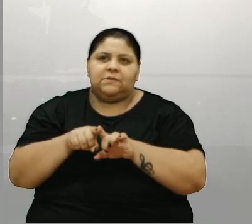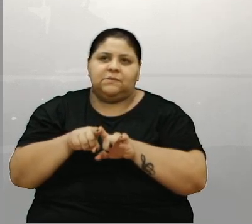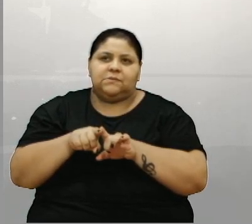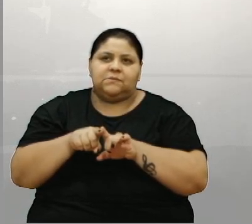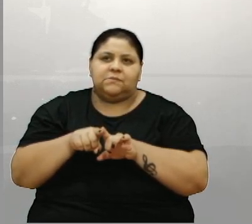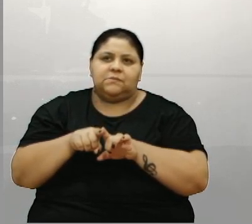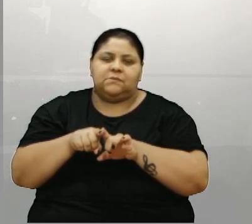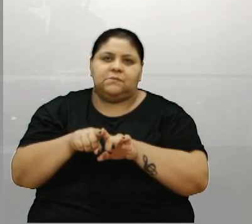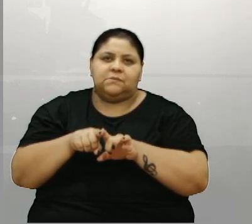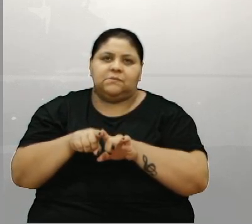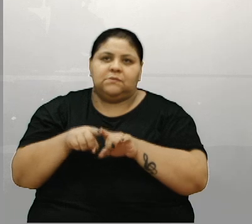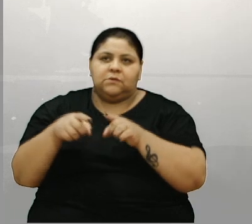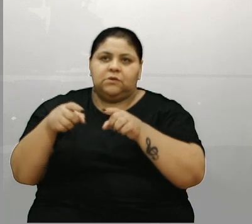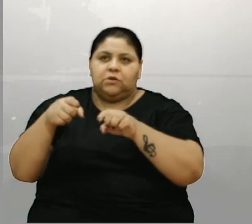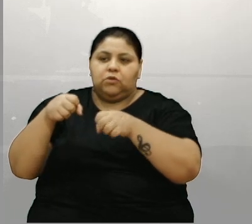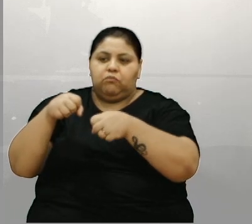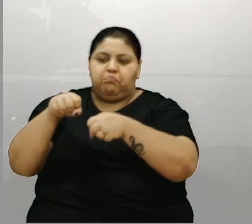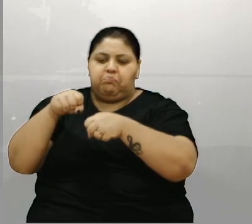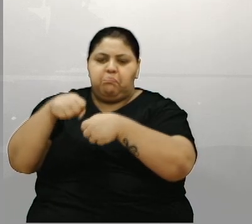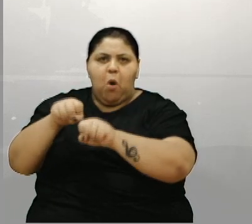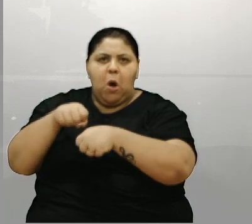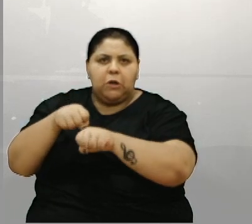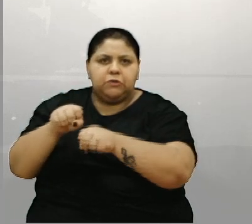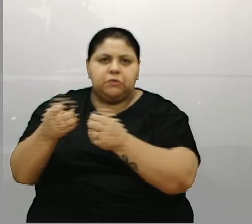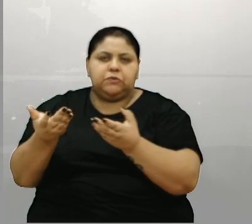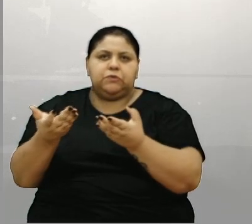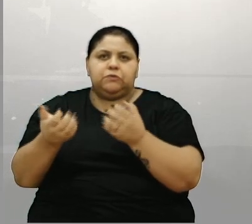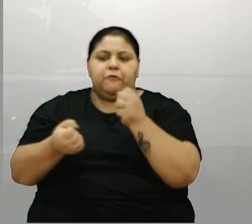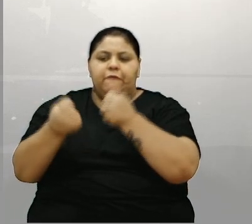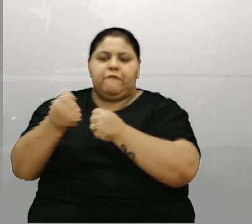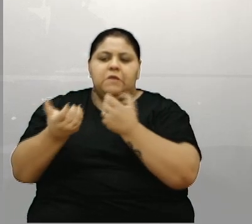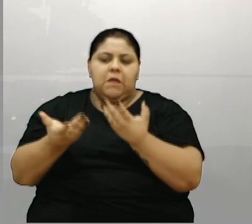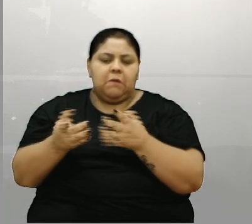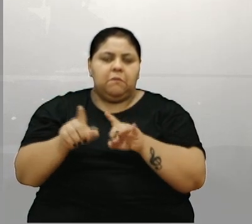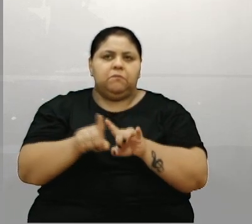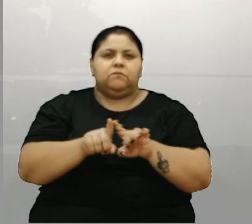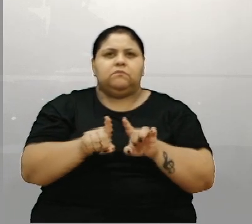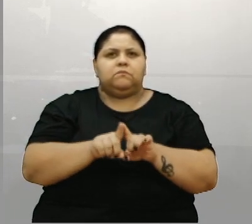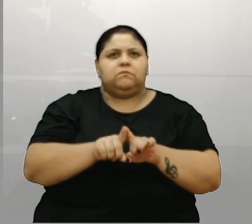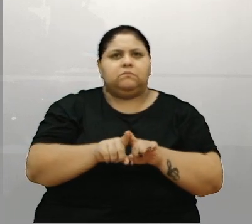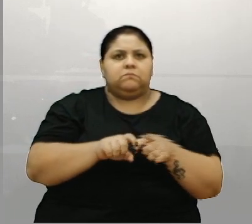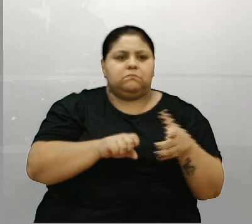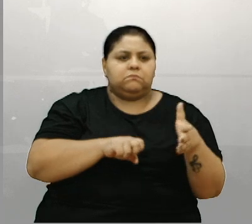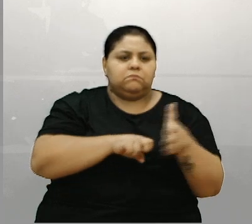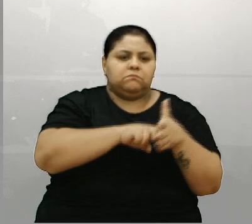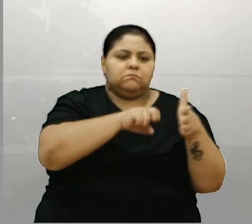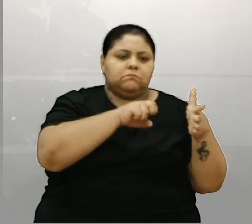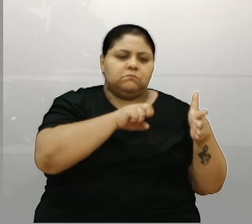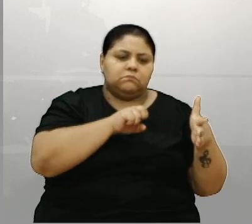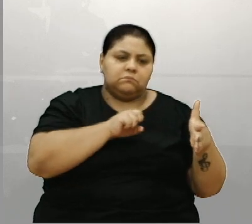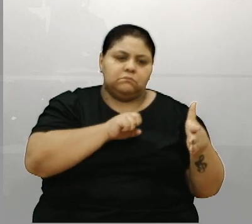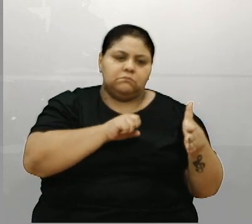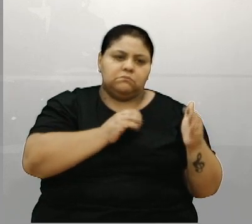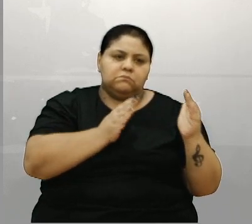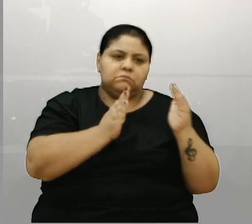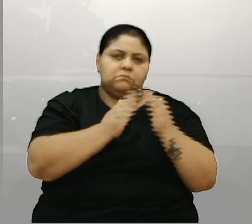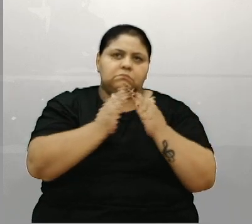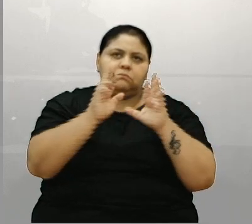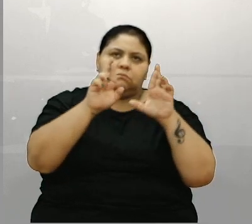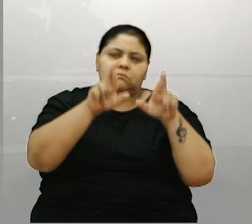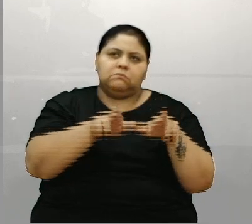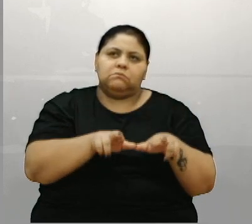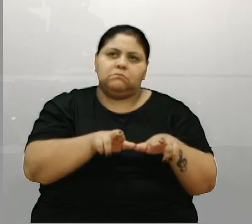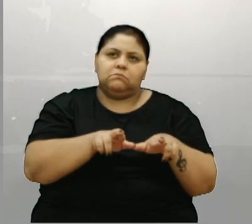acidentes com motos, veículos, inclusive teve um dos acidentes que uma moradora da região